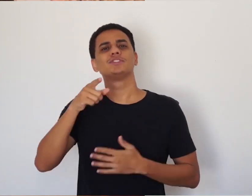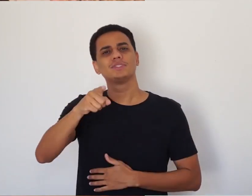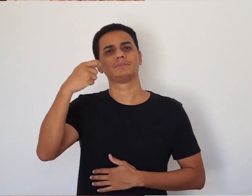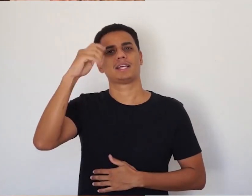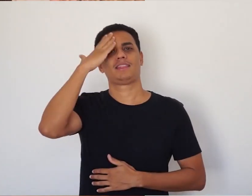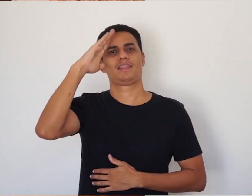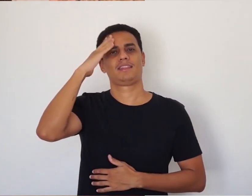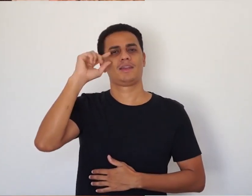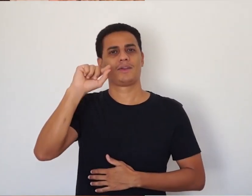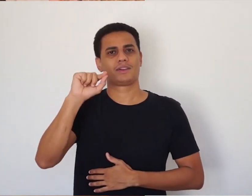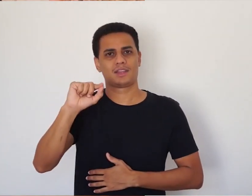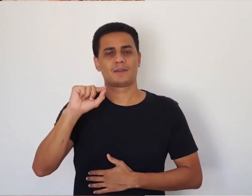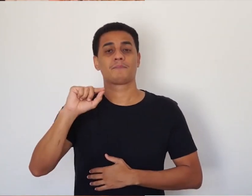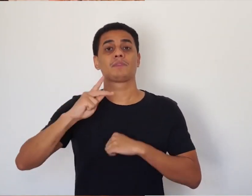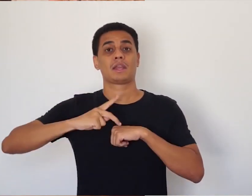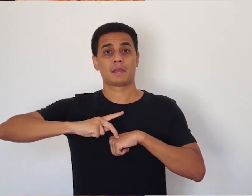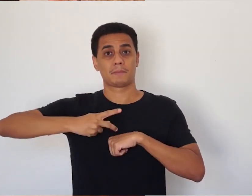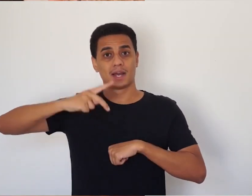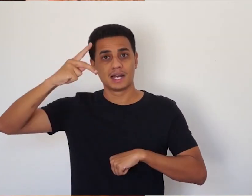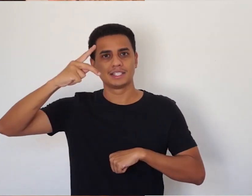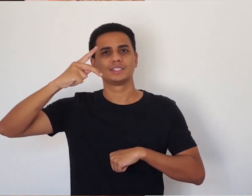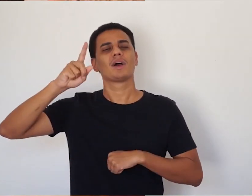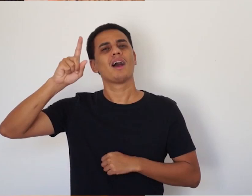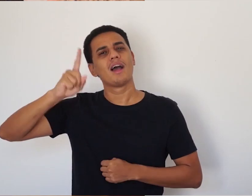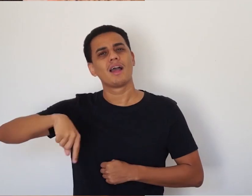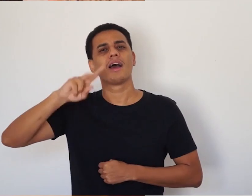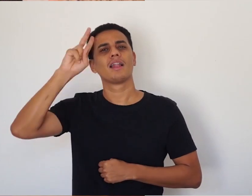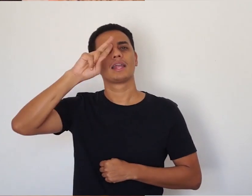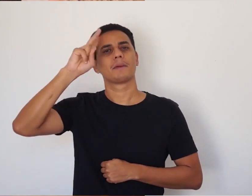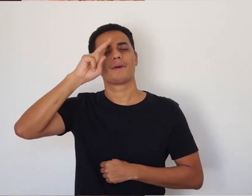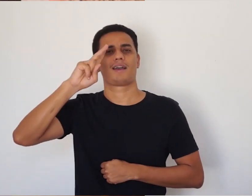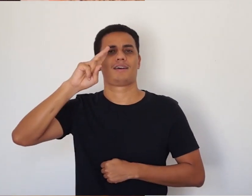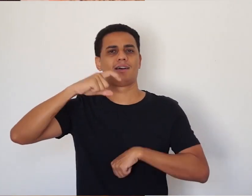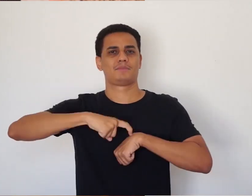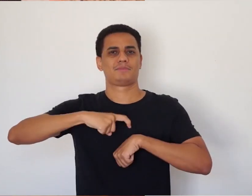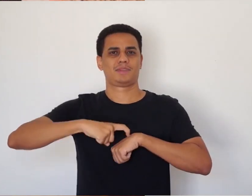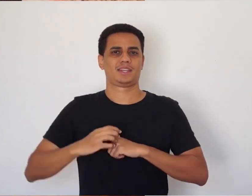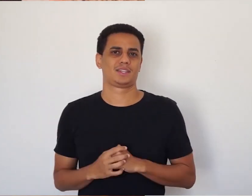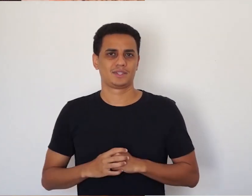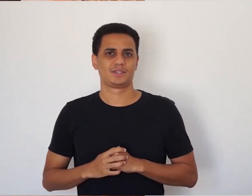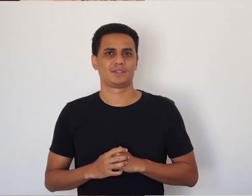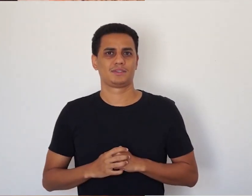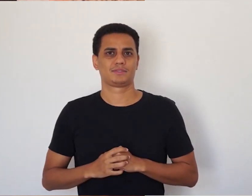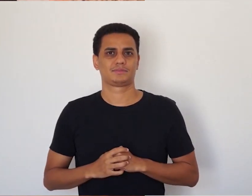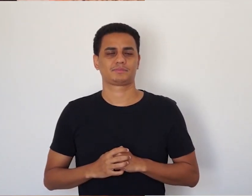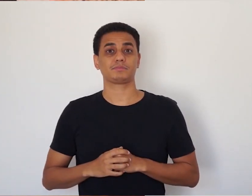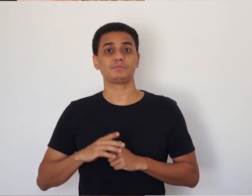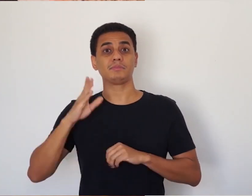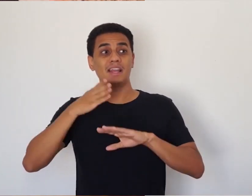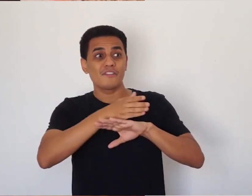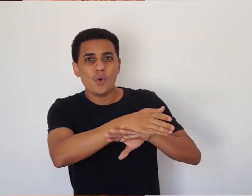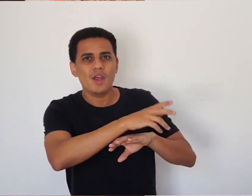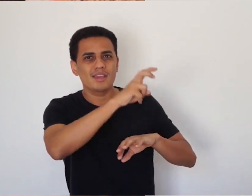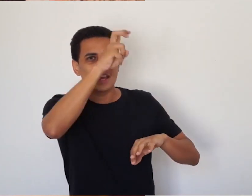saia desse tempo hoje compreendendo que a Páscoa é a lembrança daquele momento em que